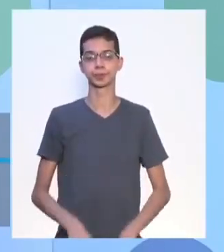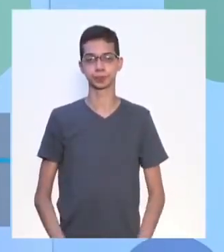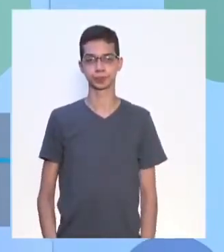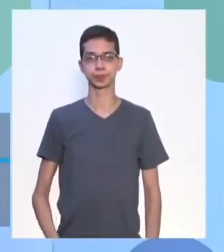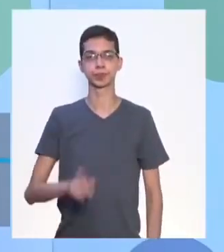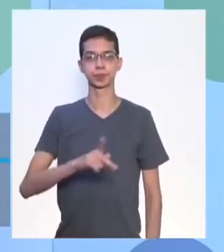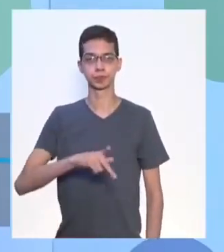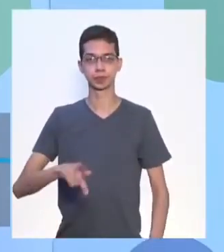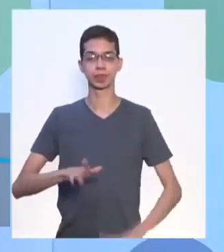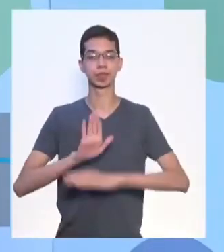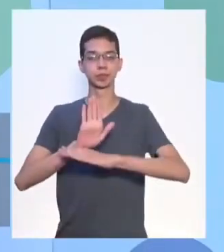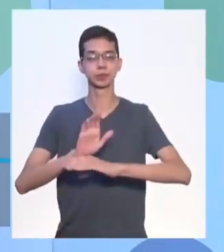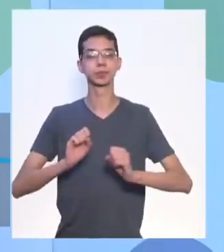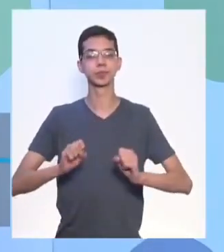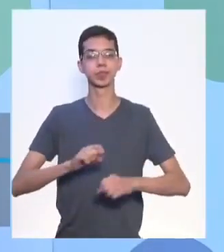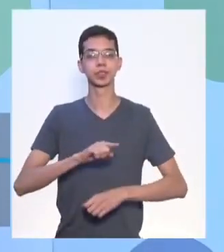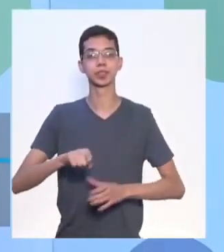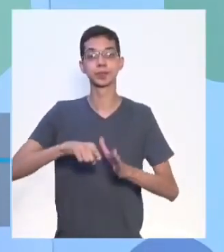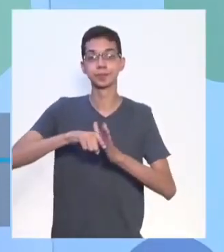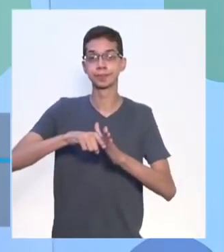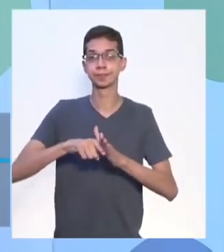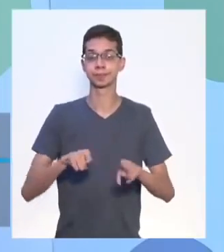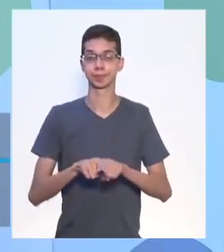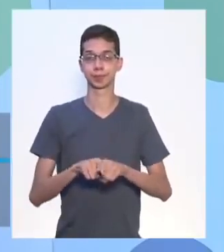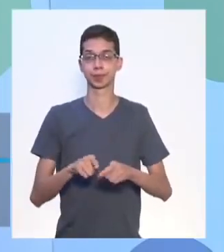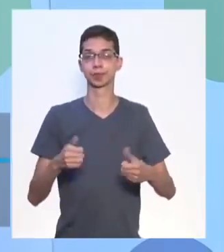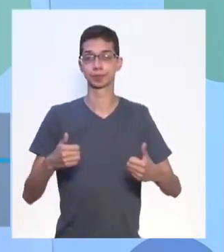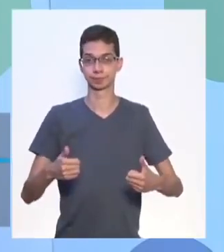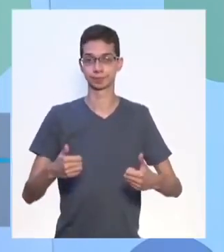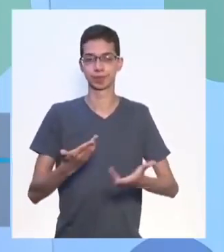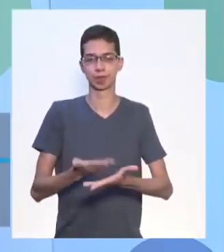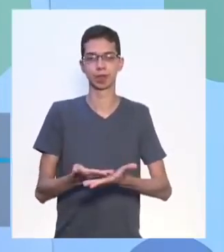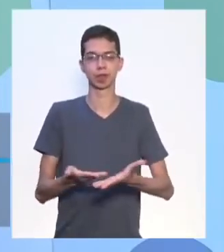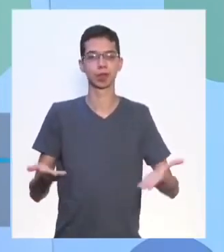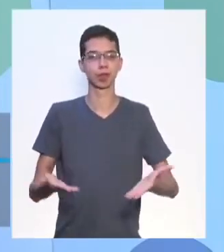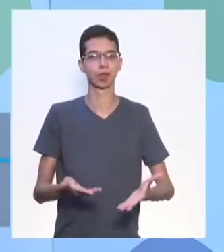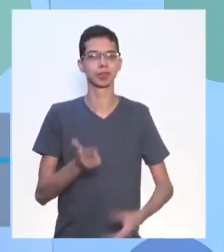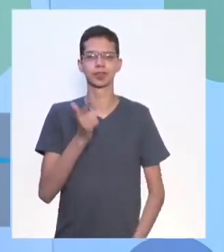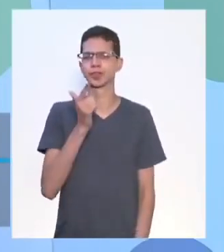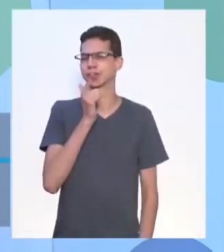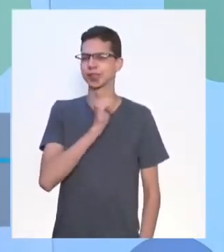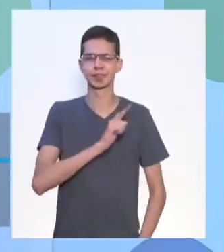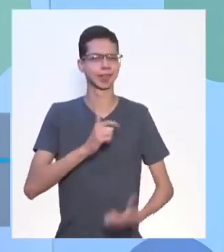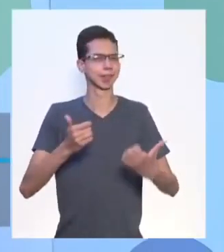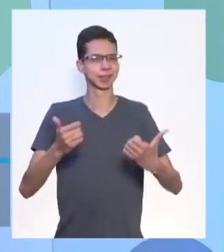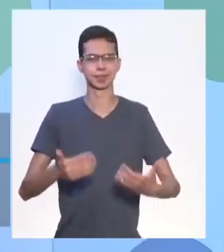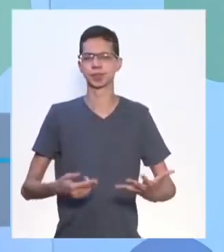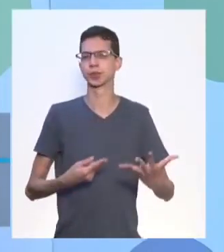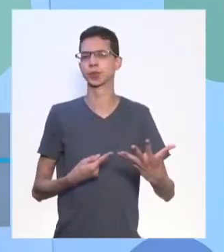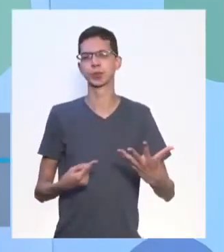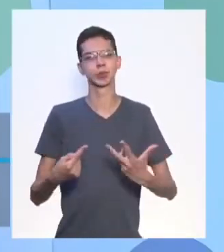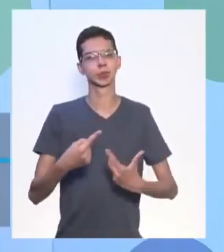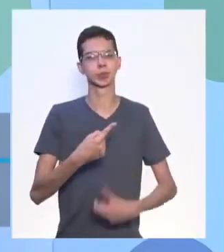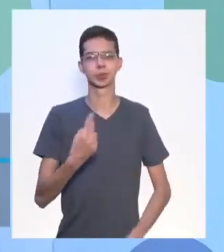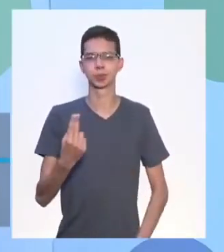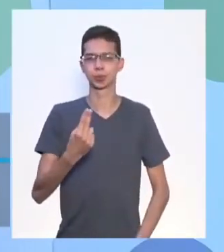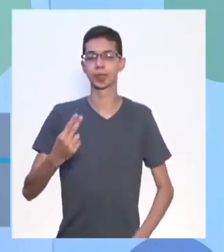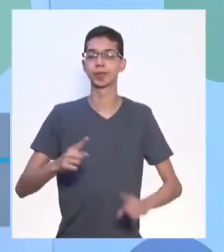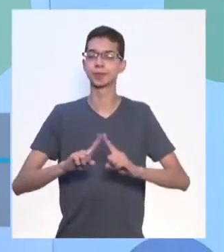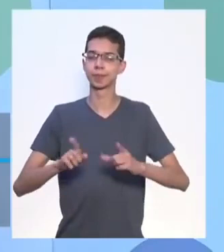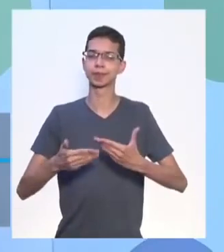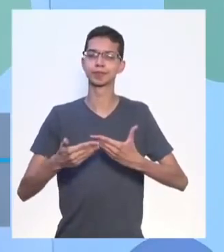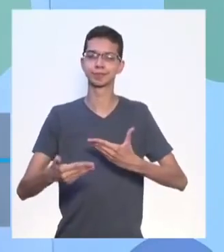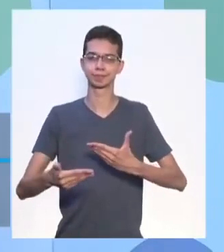podem ajudar e você pode pesquisar também. É óbvio que na nossa aula a gente não consegue falar de tudo, mas a gente pode já deixar encaminhado para